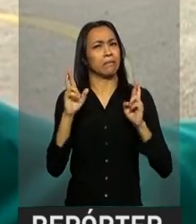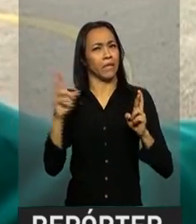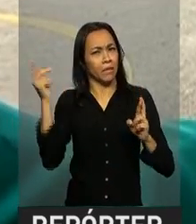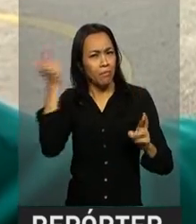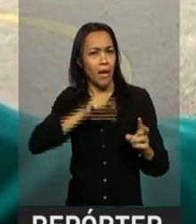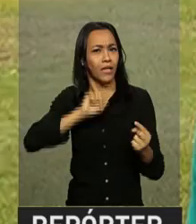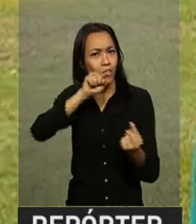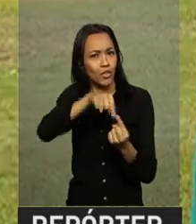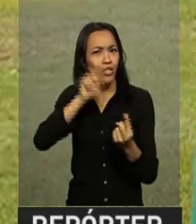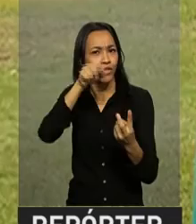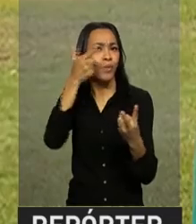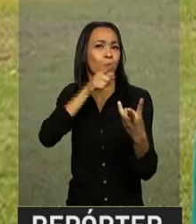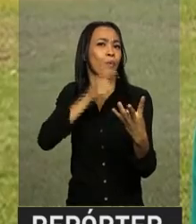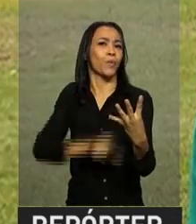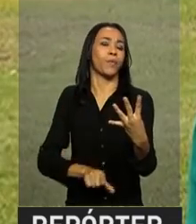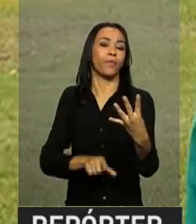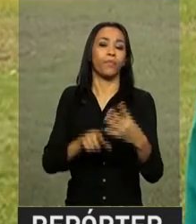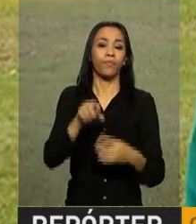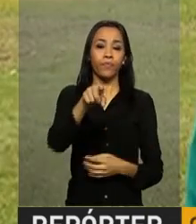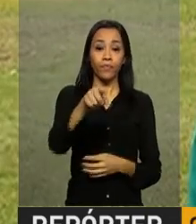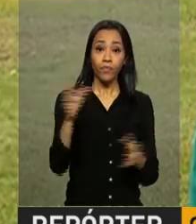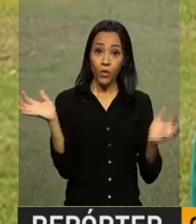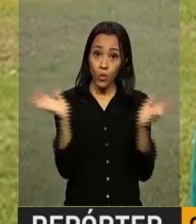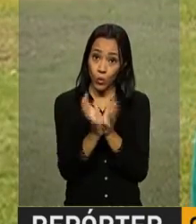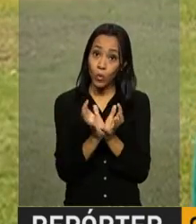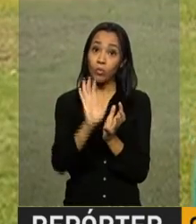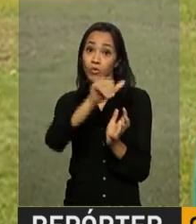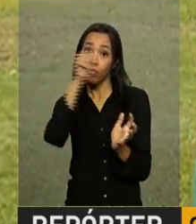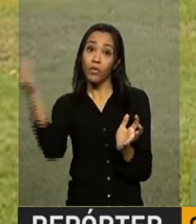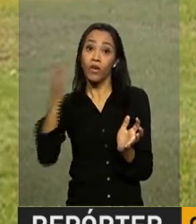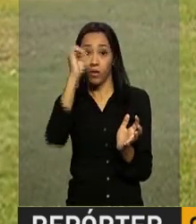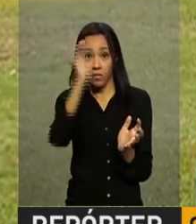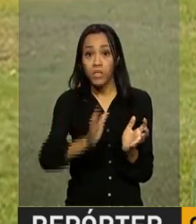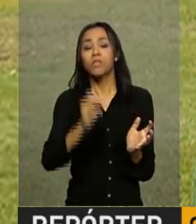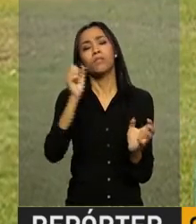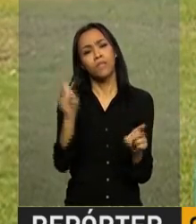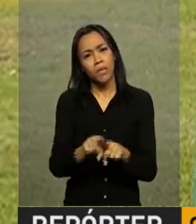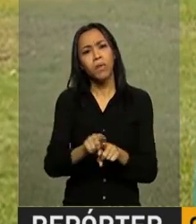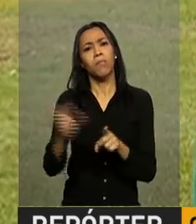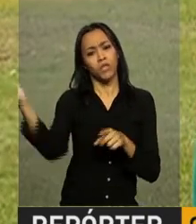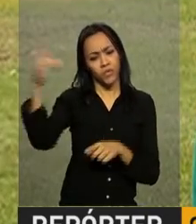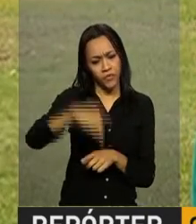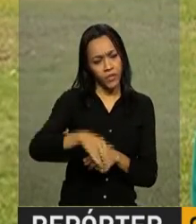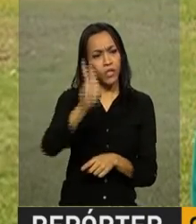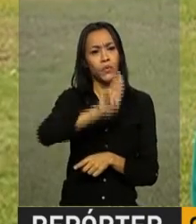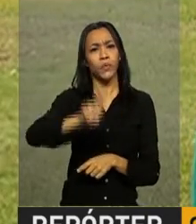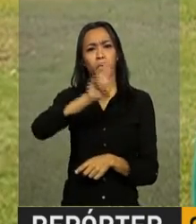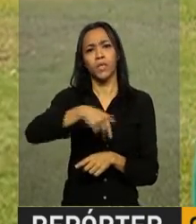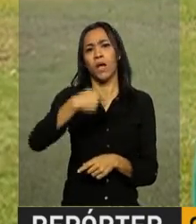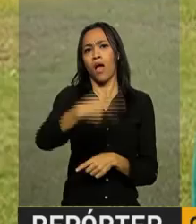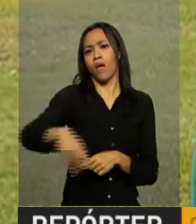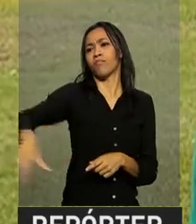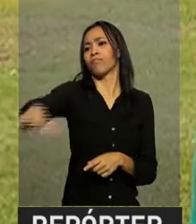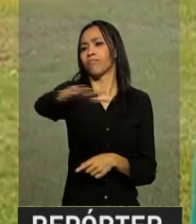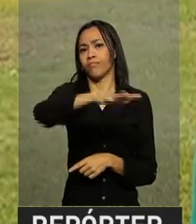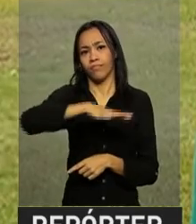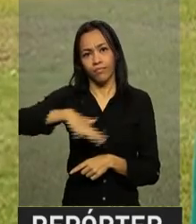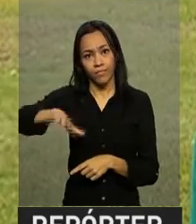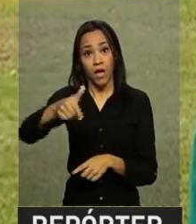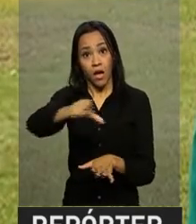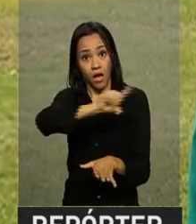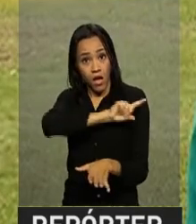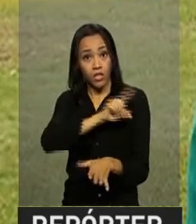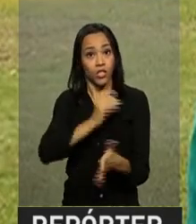novos objetivos também. Delegações estrangeiras também vão poder utilizar os equipamentos esportivos aqui do CEFAM antes